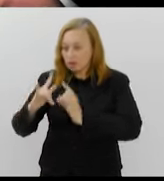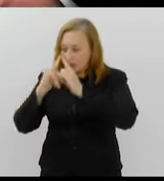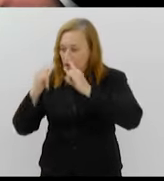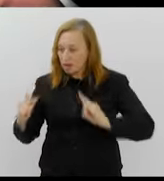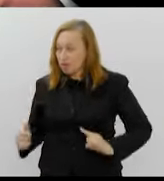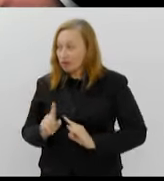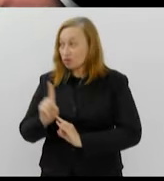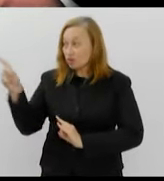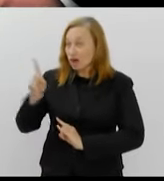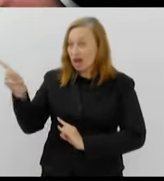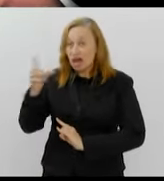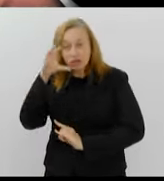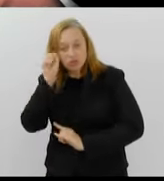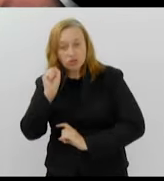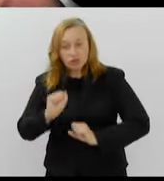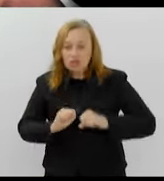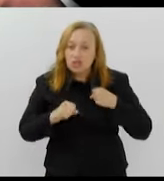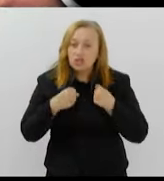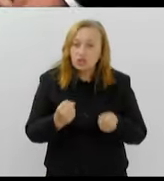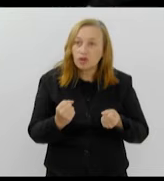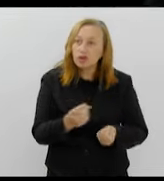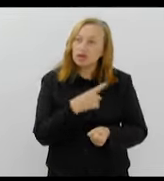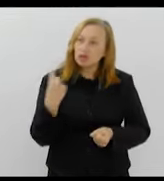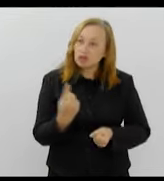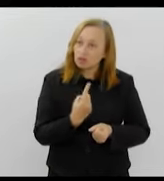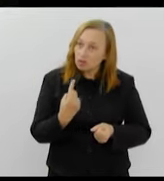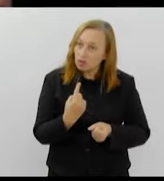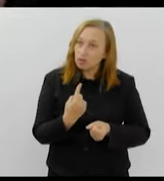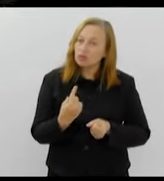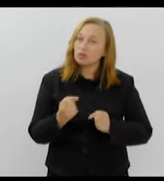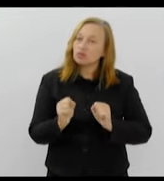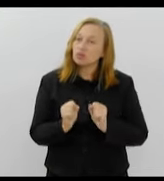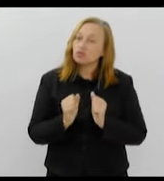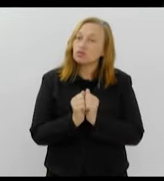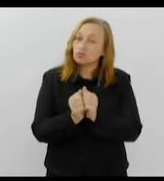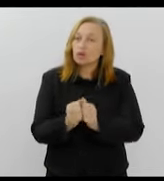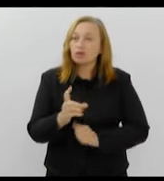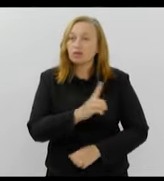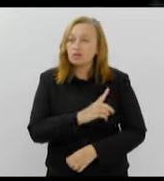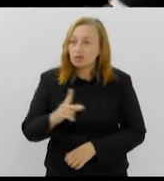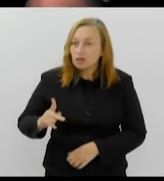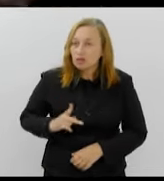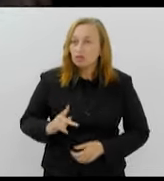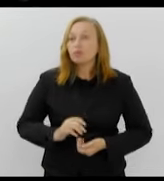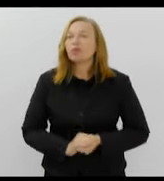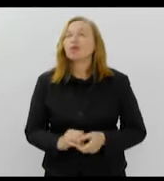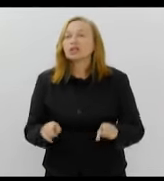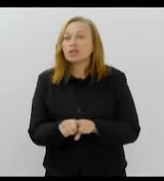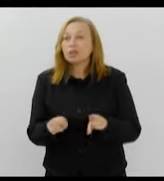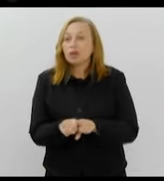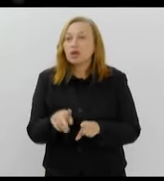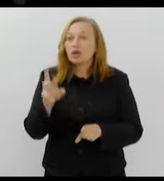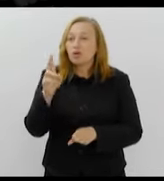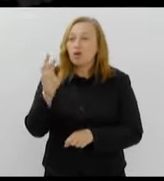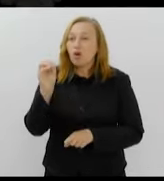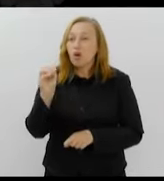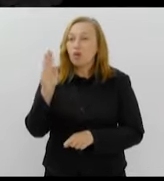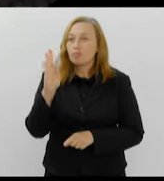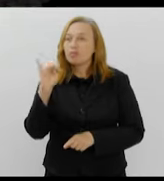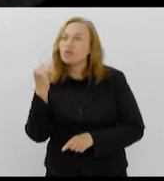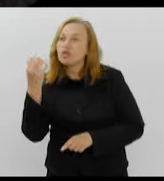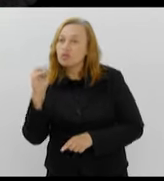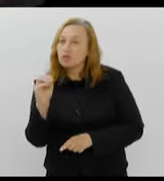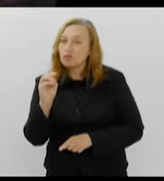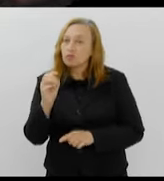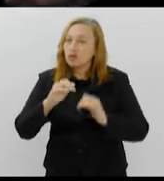ao Dr Robson e a vossa excelência para que a gente faça um encontro com a Defensoria Pública o caso do Robinho que é o caso isolado que não tá